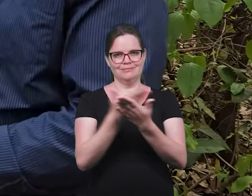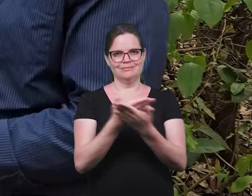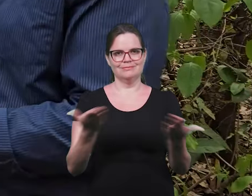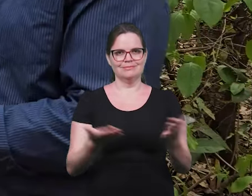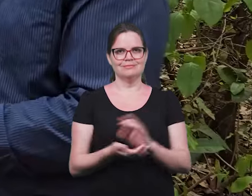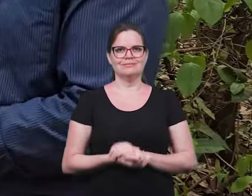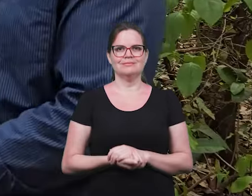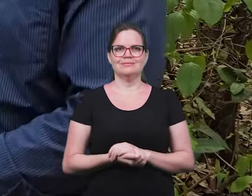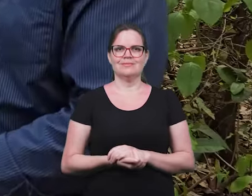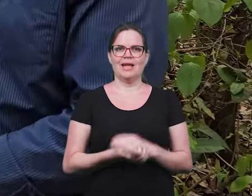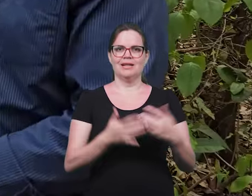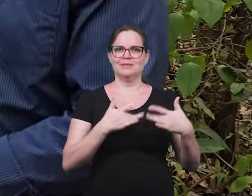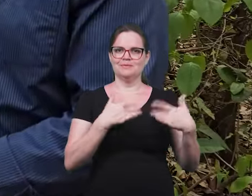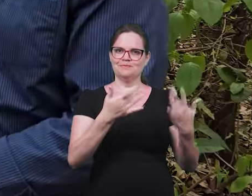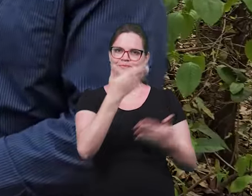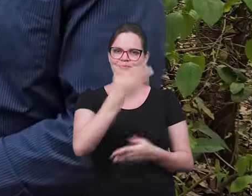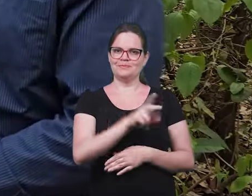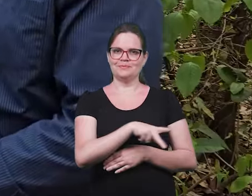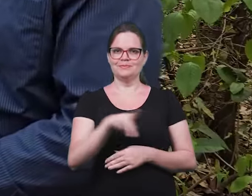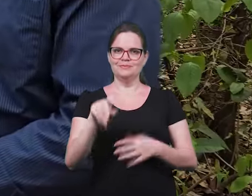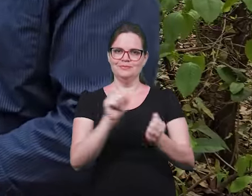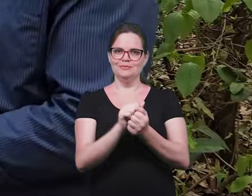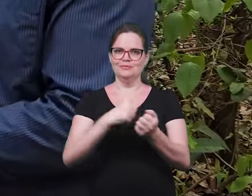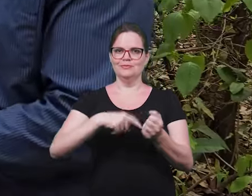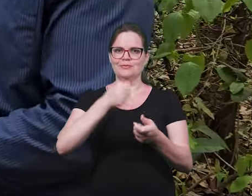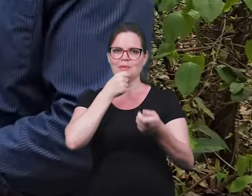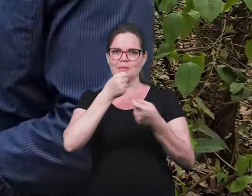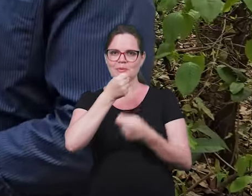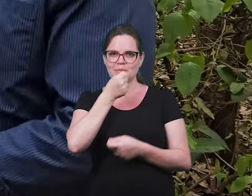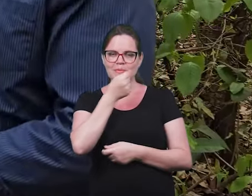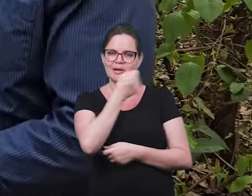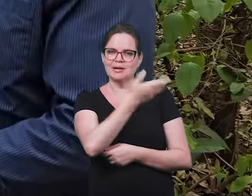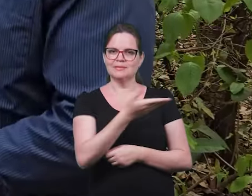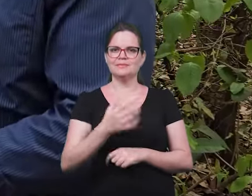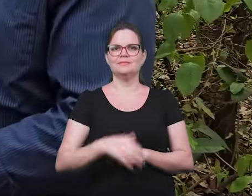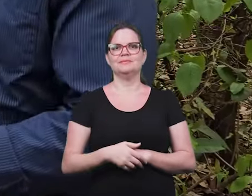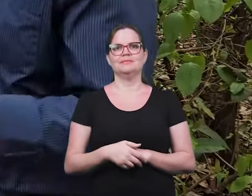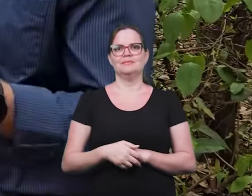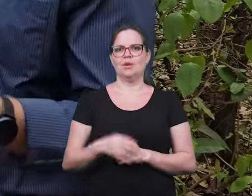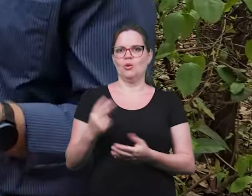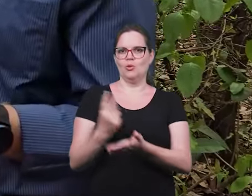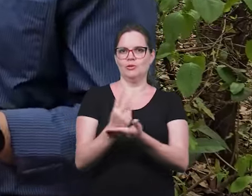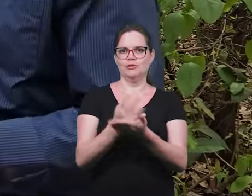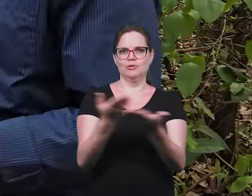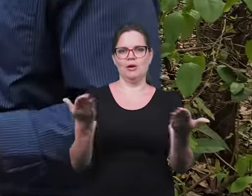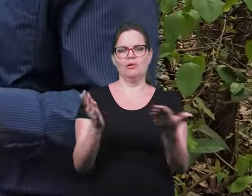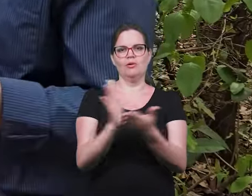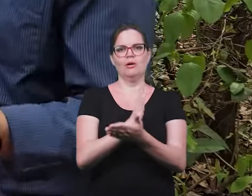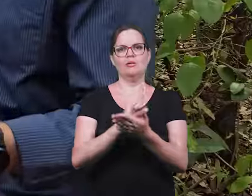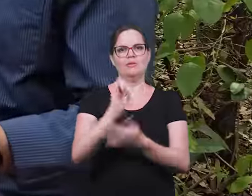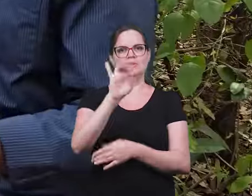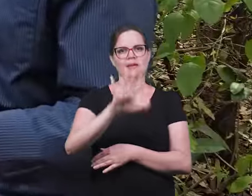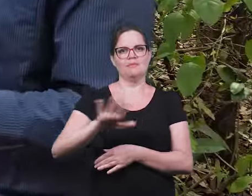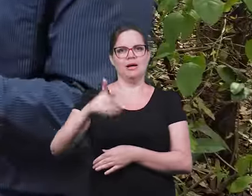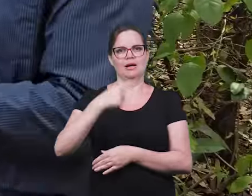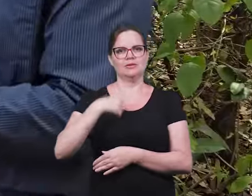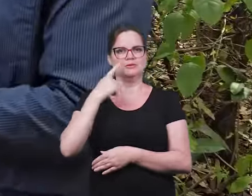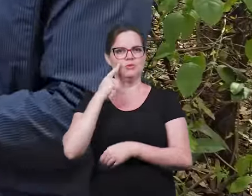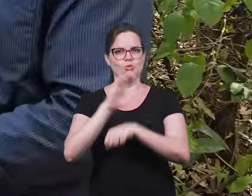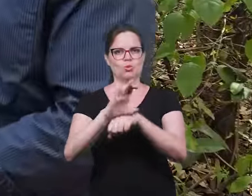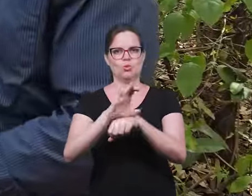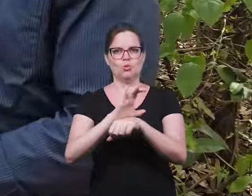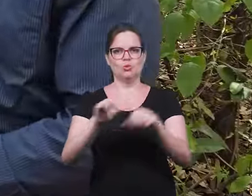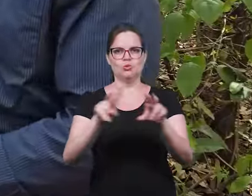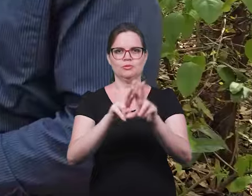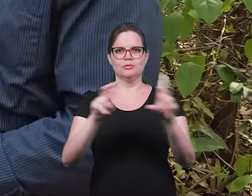agradecemos aqui a disponibilidade da professora em nos conceder essa entrevista. Nós vamos seguir agora com algumas imagens desse